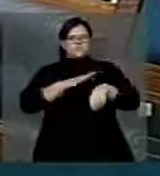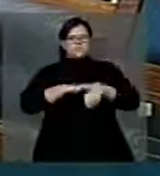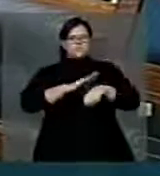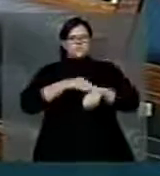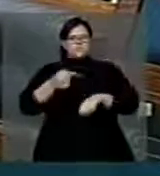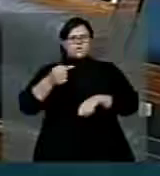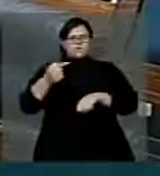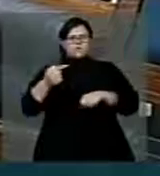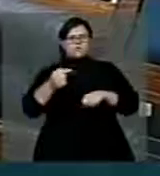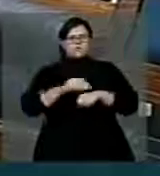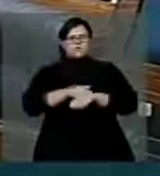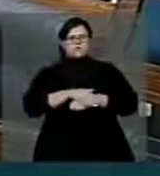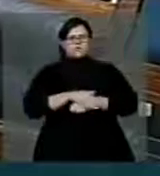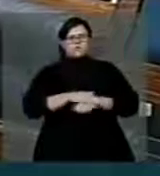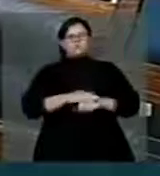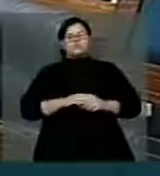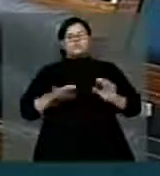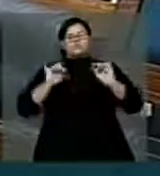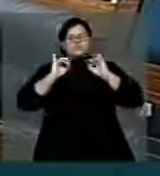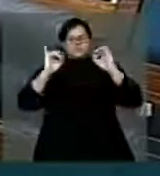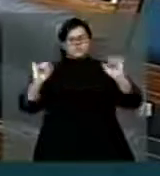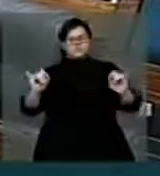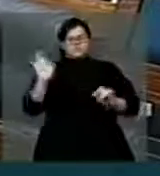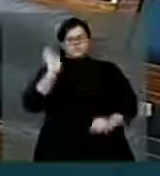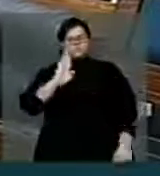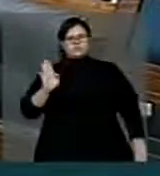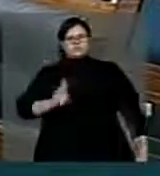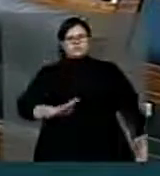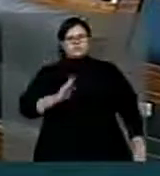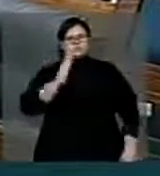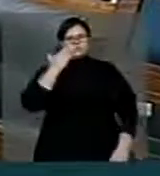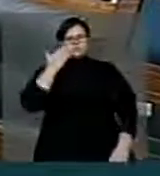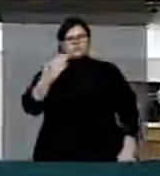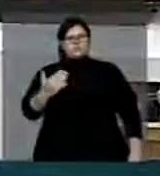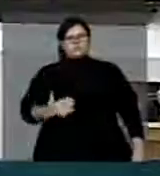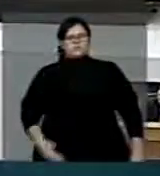pronunciamento. Muito obrigado, presidente Simão. Senhor presidente.